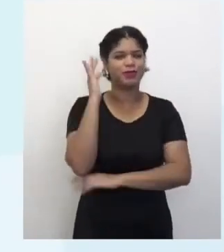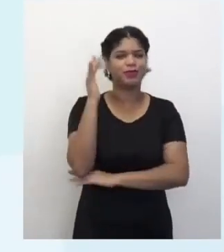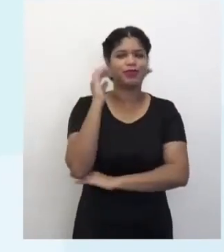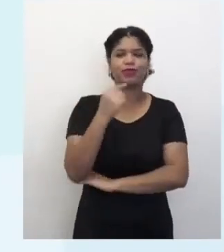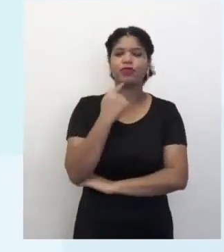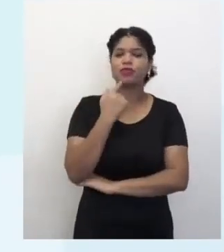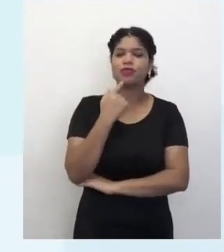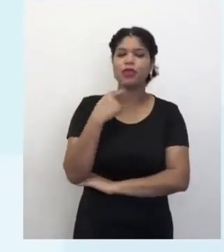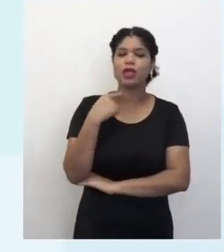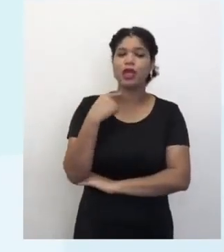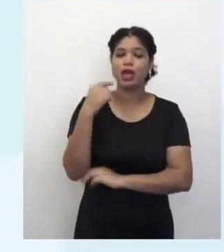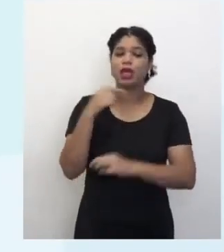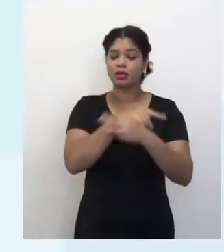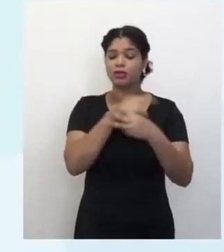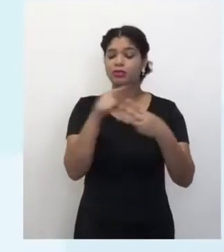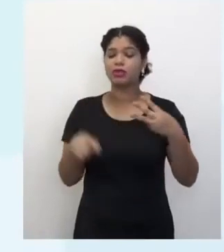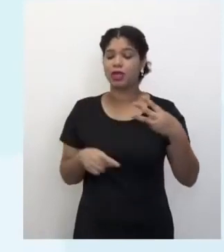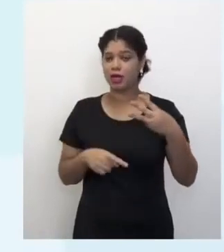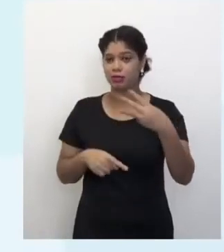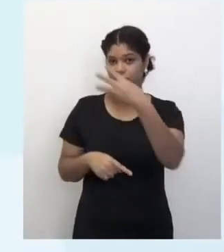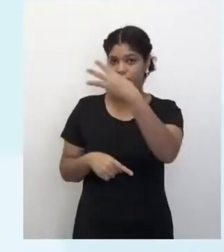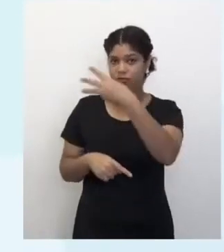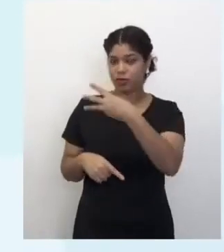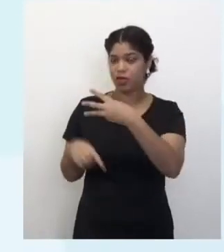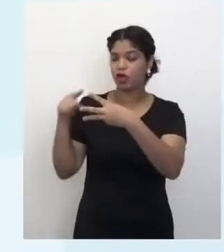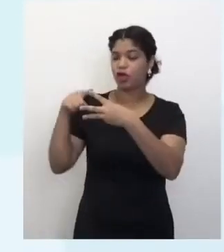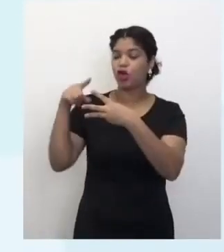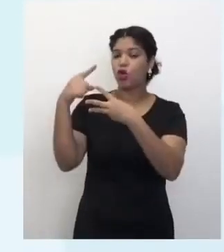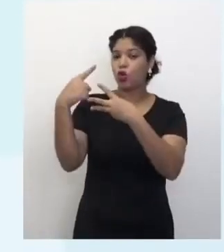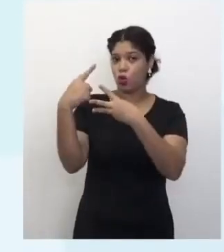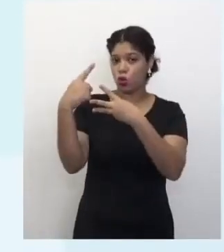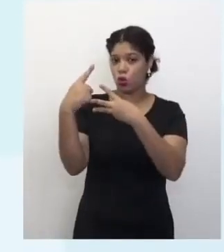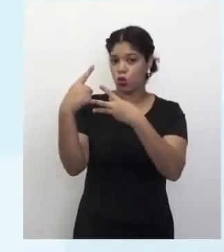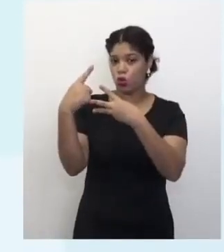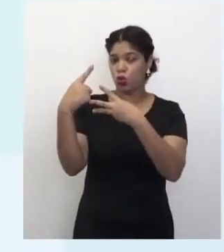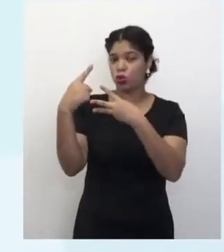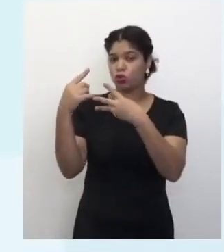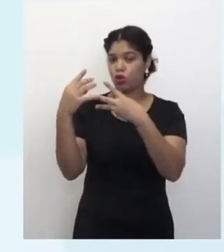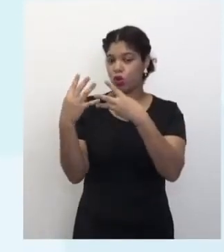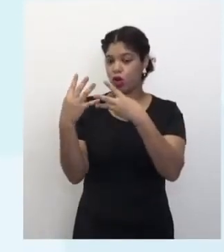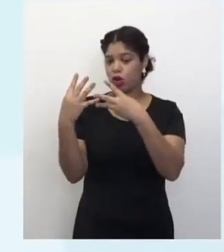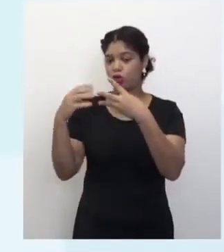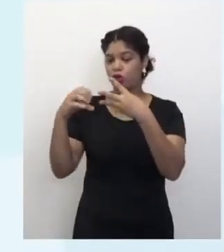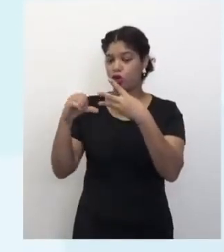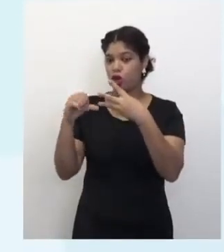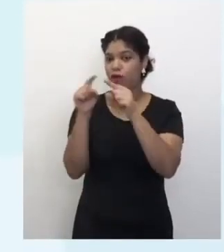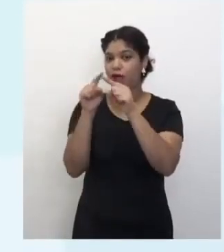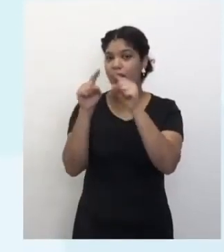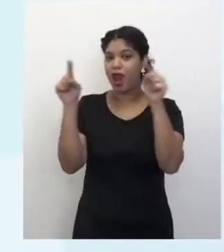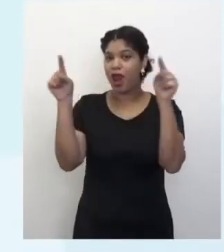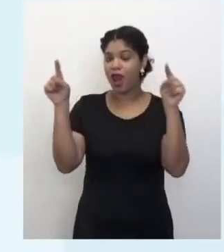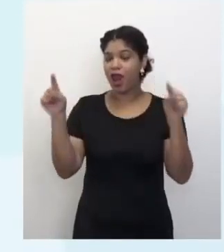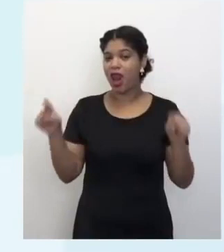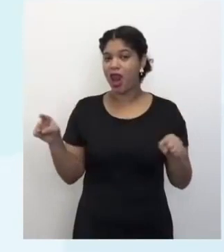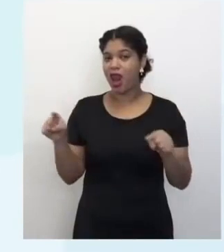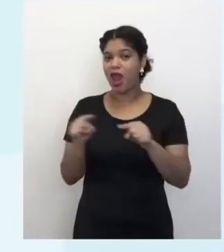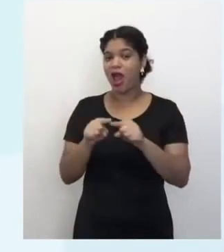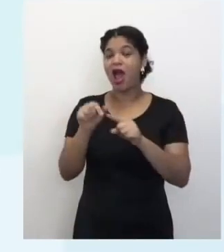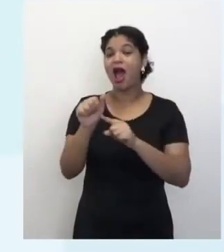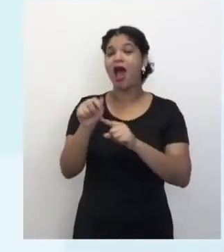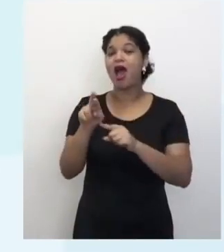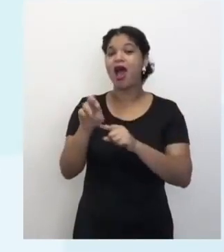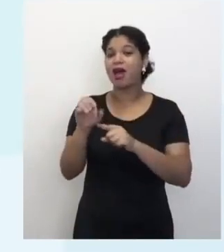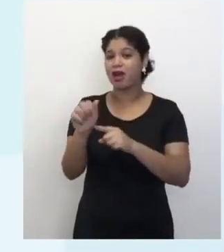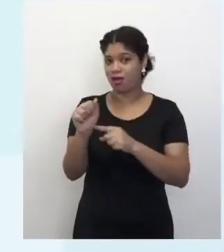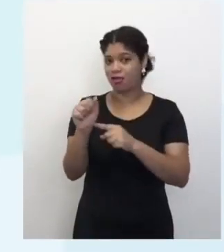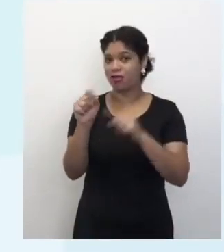tem aqui 3 quadradinhos para vocês e o número que eu coloquei no interior deles representa o tamanho dele, a área, tá certo? Então eu vou pensar